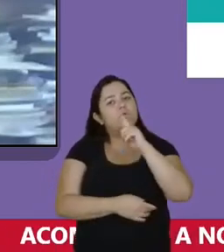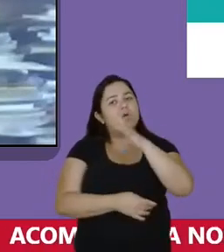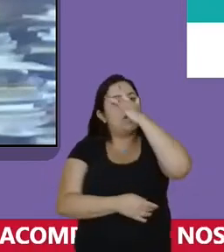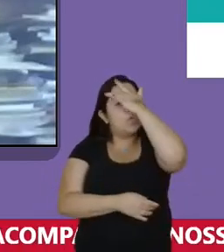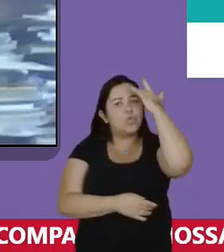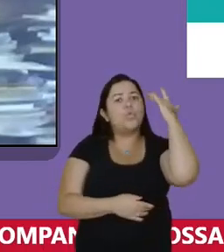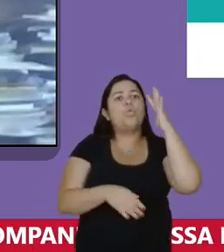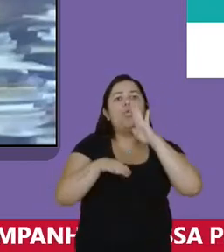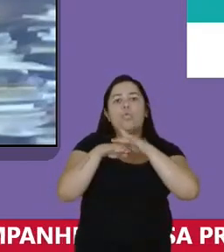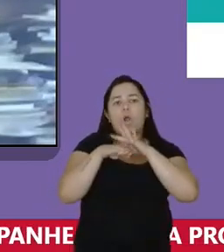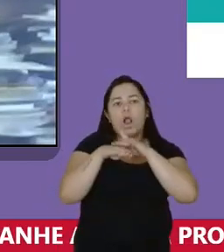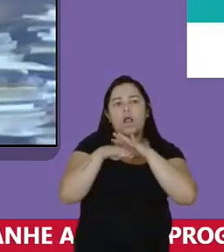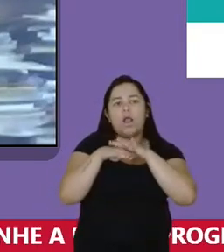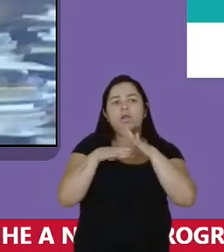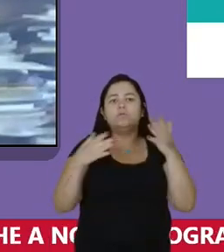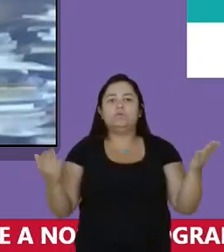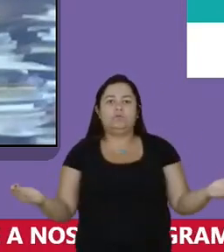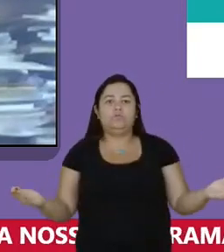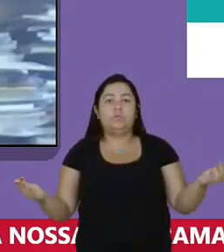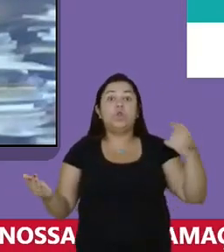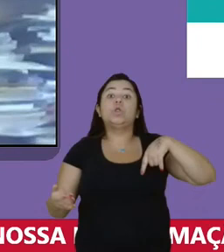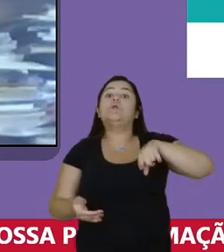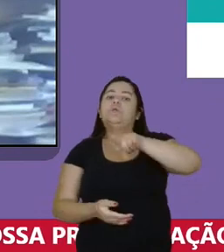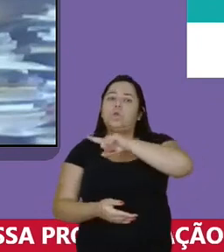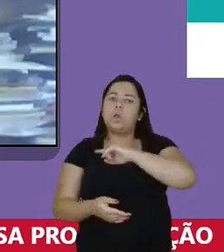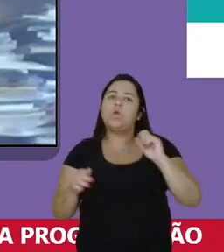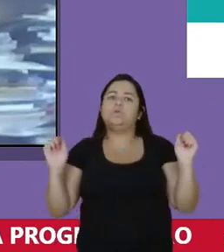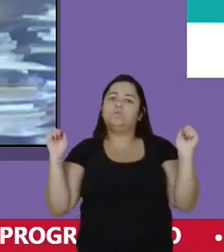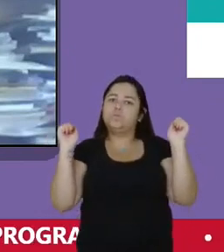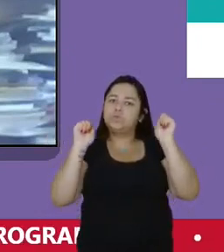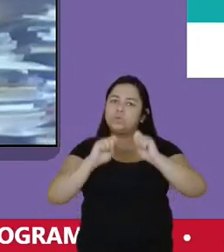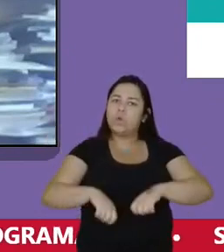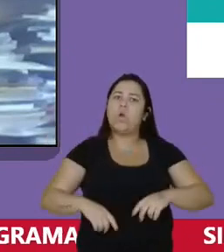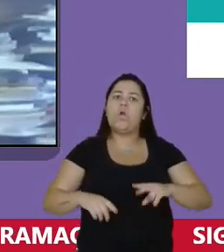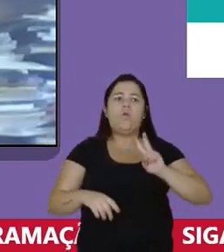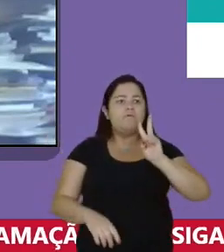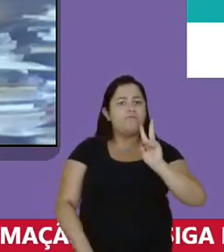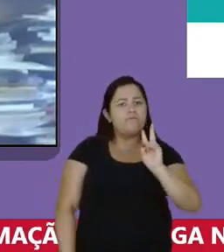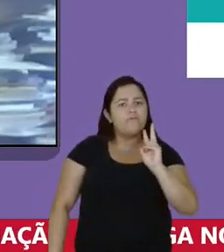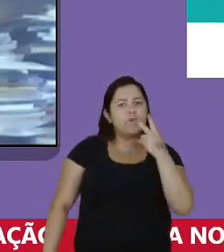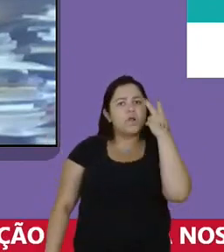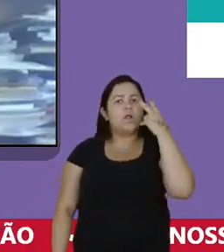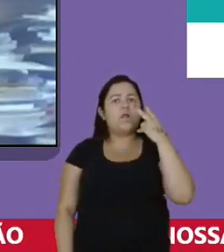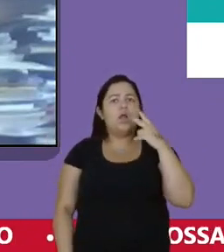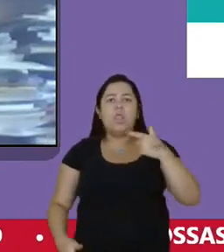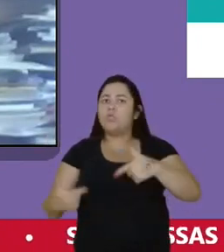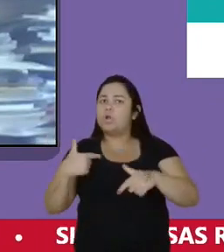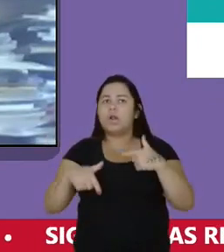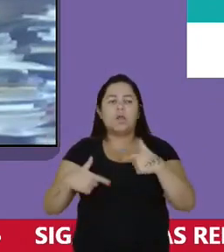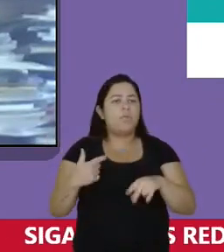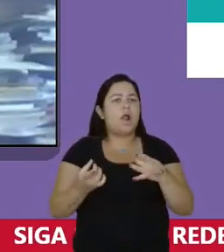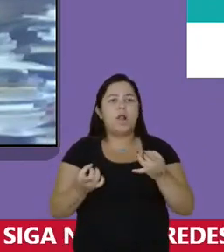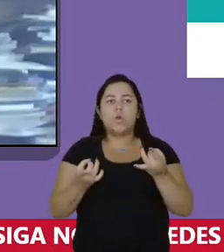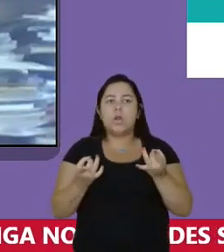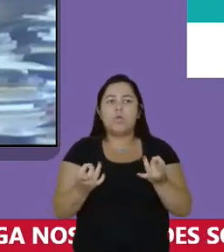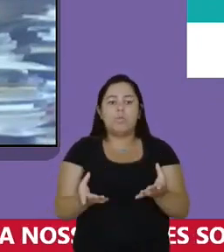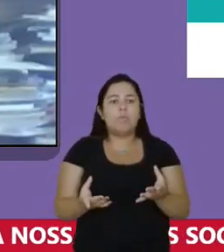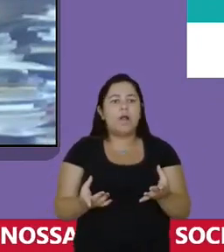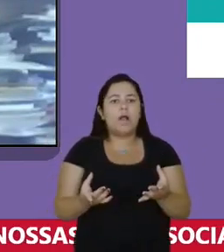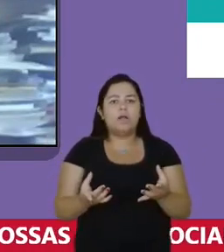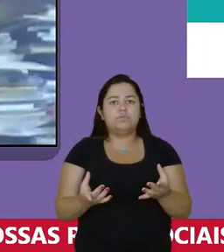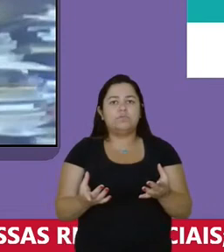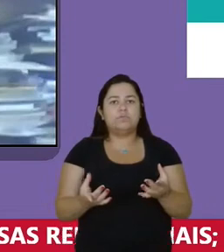doentes, certo? E nós precisamos estar valorizando, é um trabalho não pago, nós precisamos